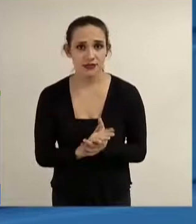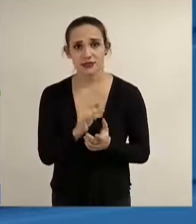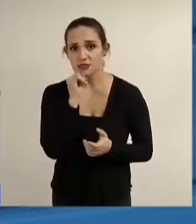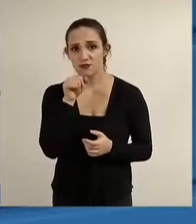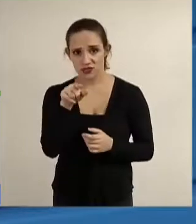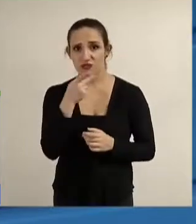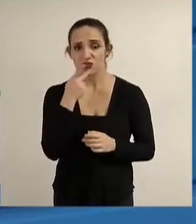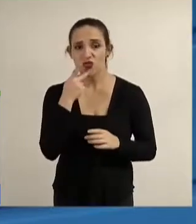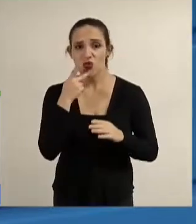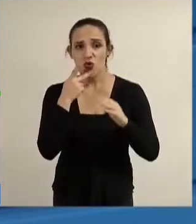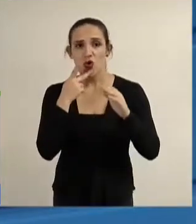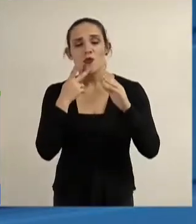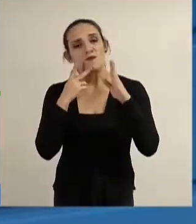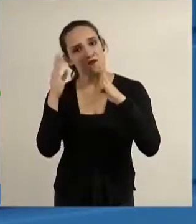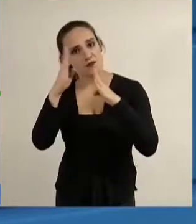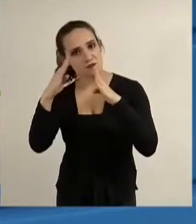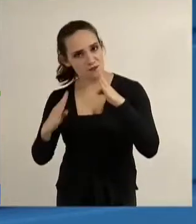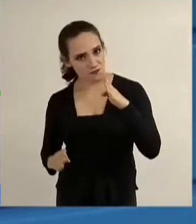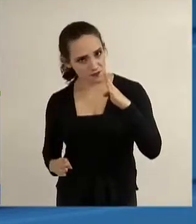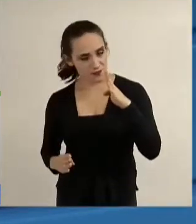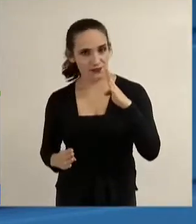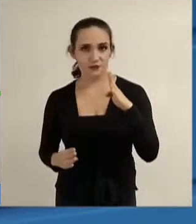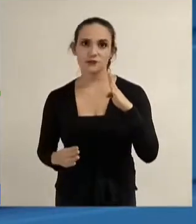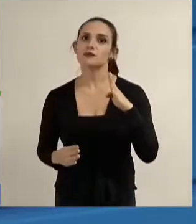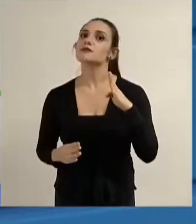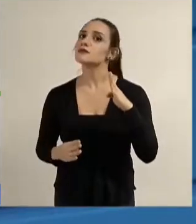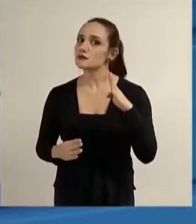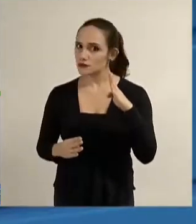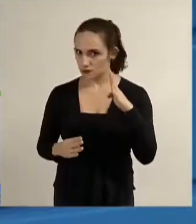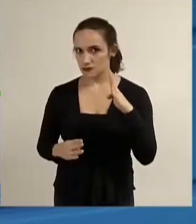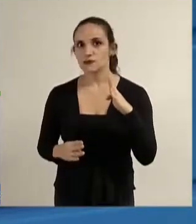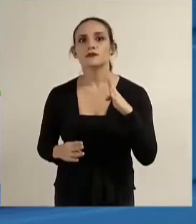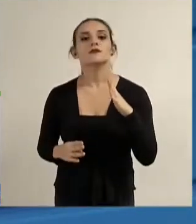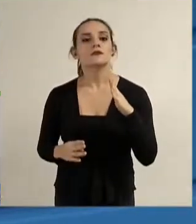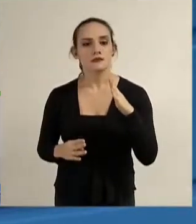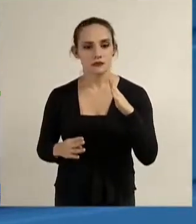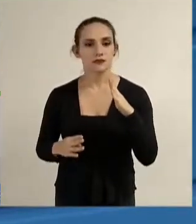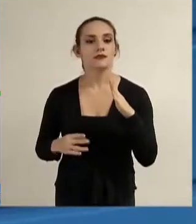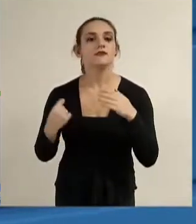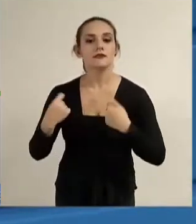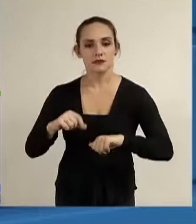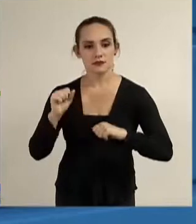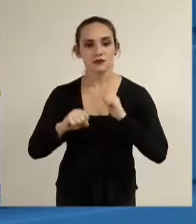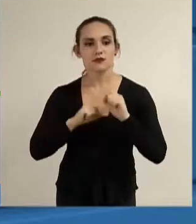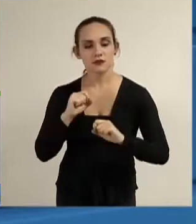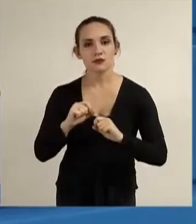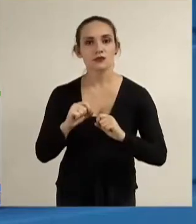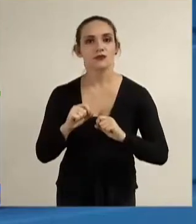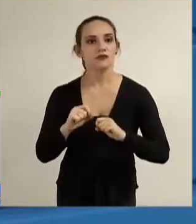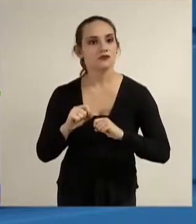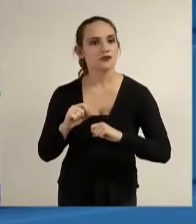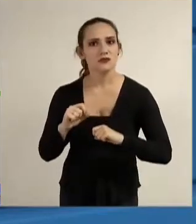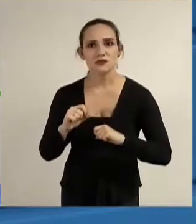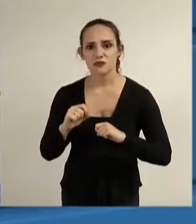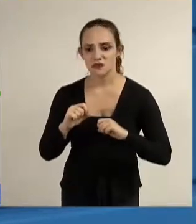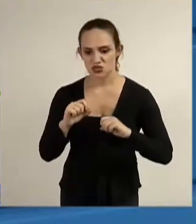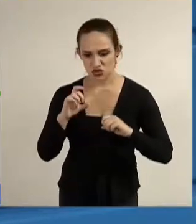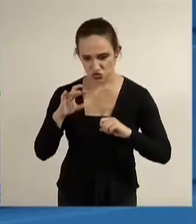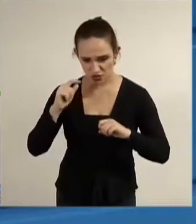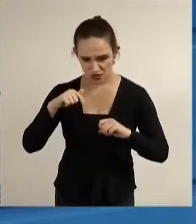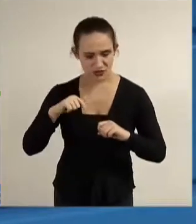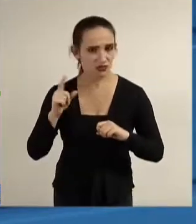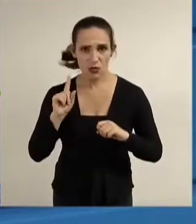Mulher Brasileira, nós precisamos reivindicar que isso vá se estendendo para outros municípios, para